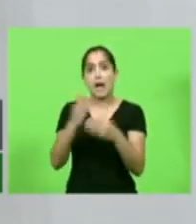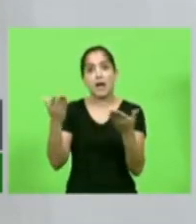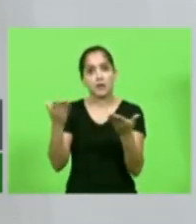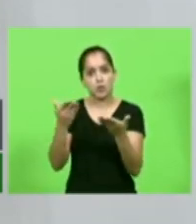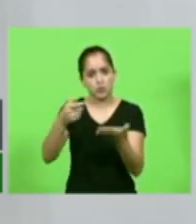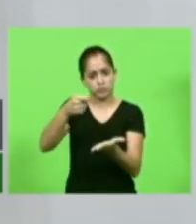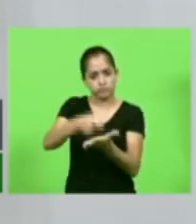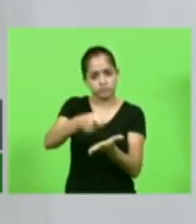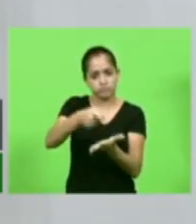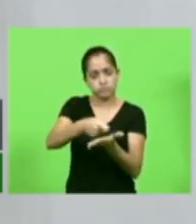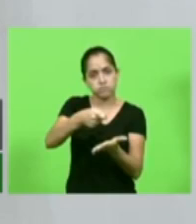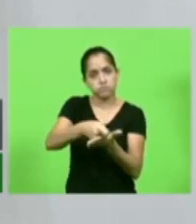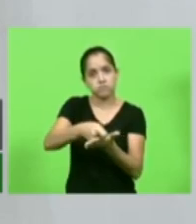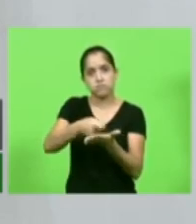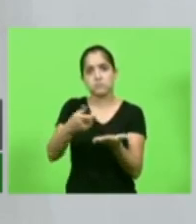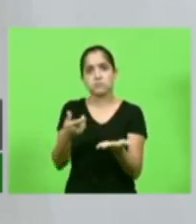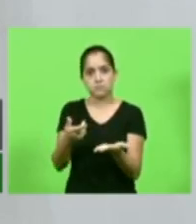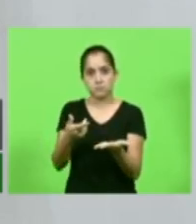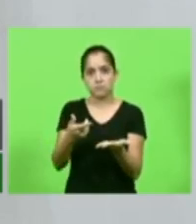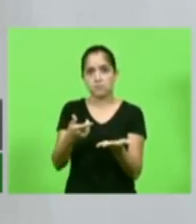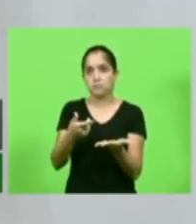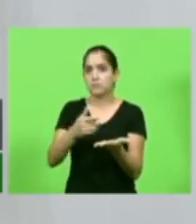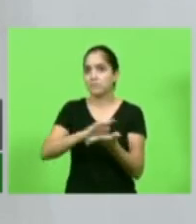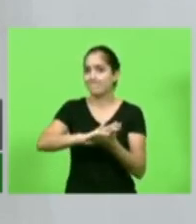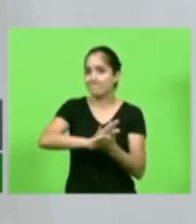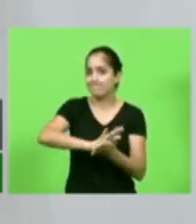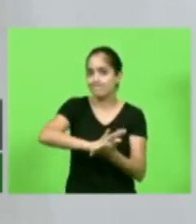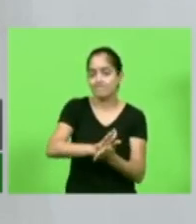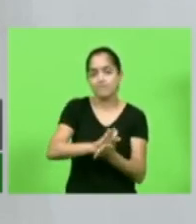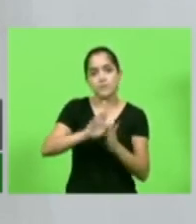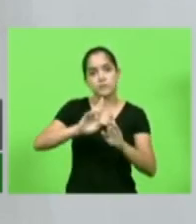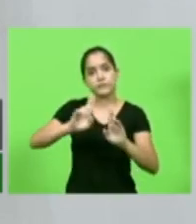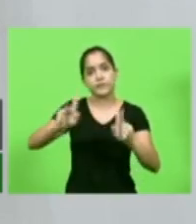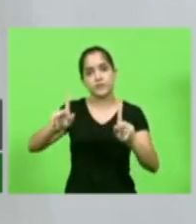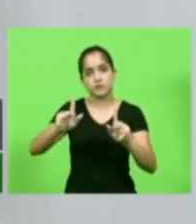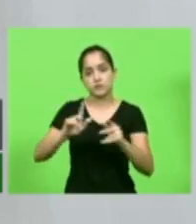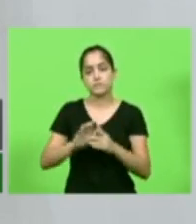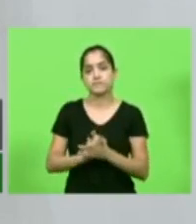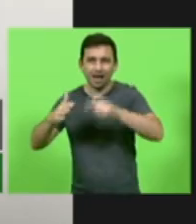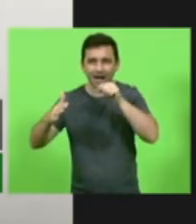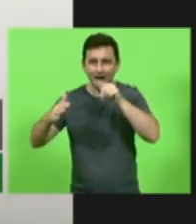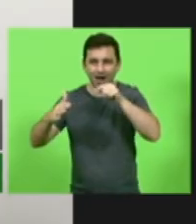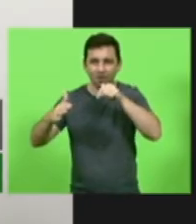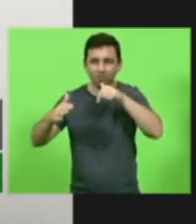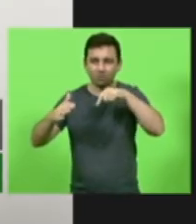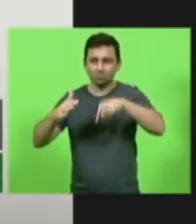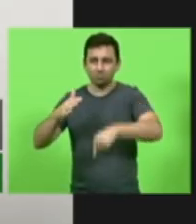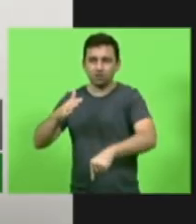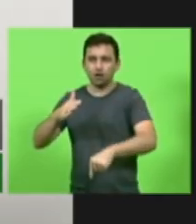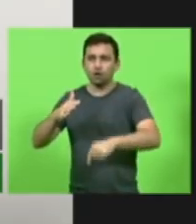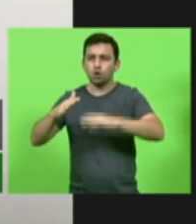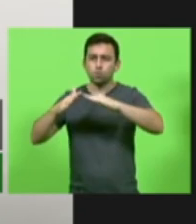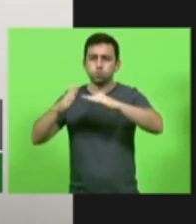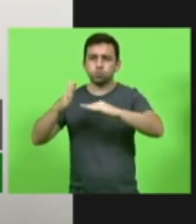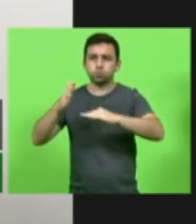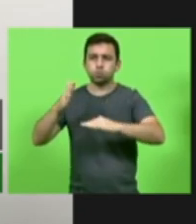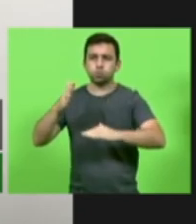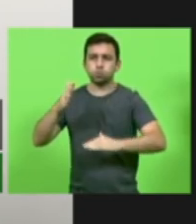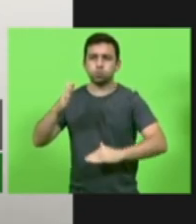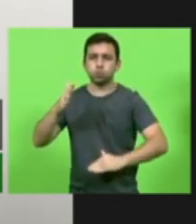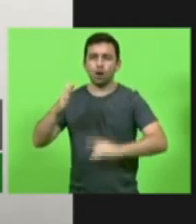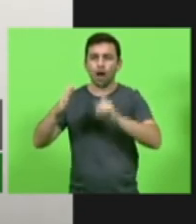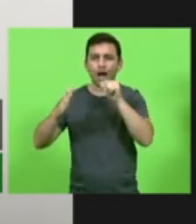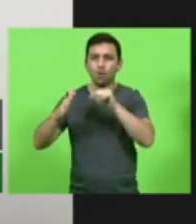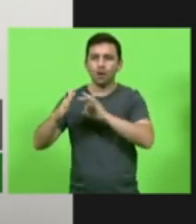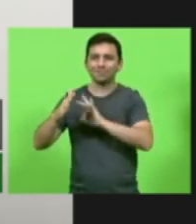autoritário, truculento e abusivo é completamente diferente. O deputado padre Pedro Baldiceira,